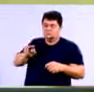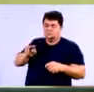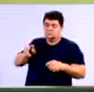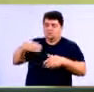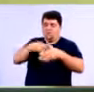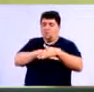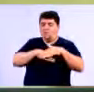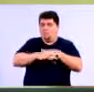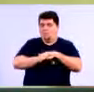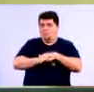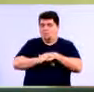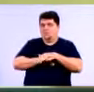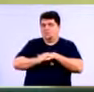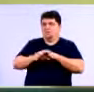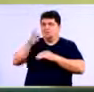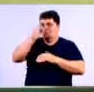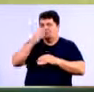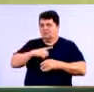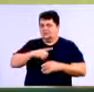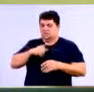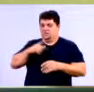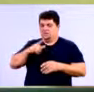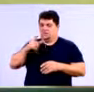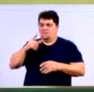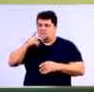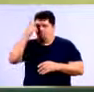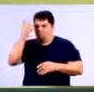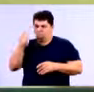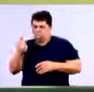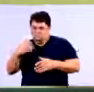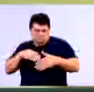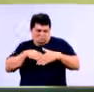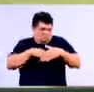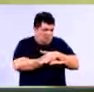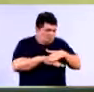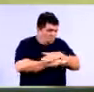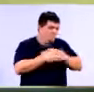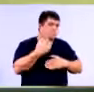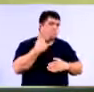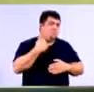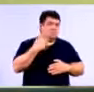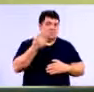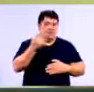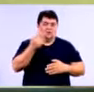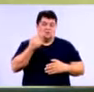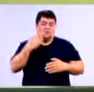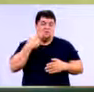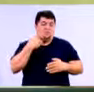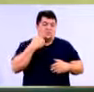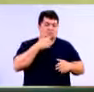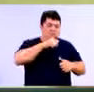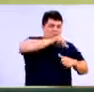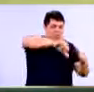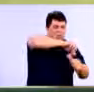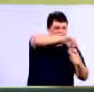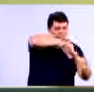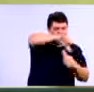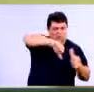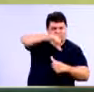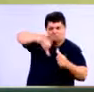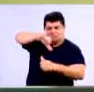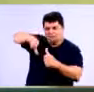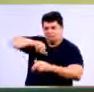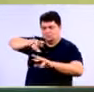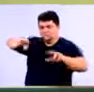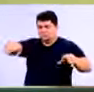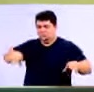de poupança. Os brasileiros estão ali investindo na caderneta de poupança e com esse dinheiro, né, o banco vai oferecer os outros produtos para a economia.